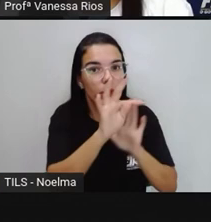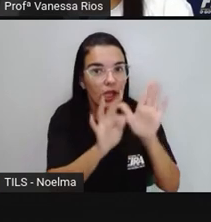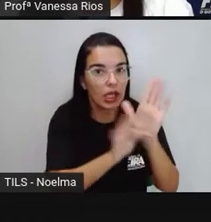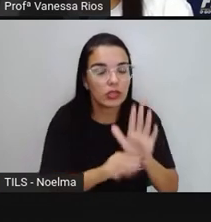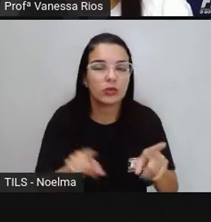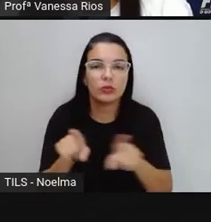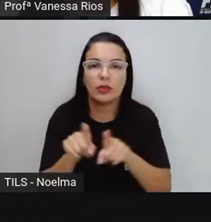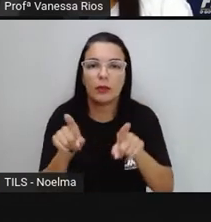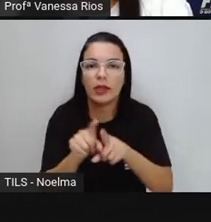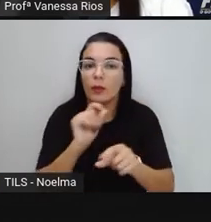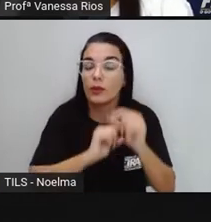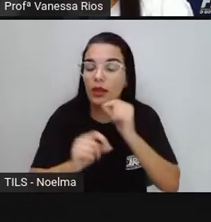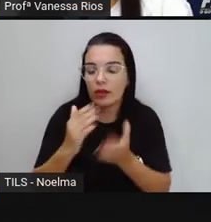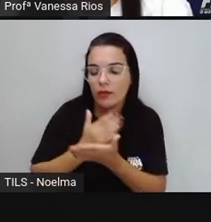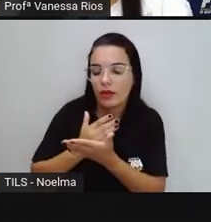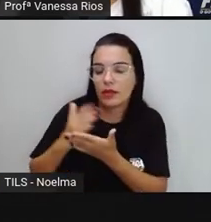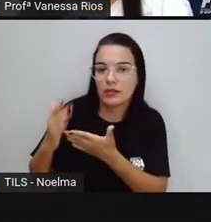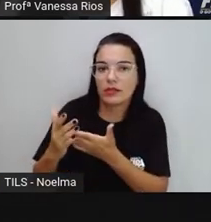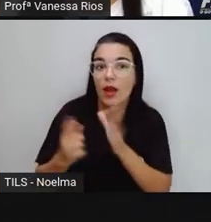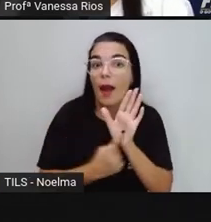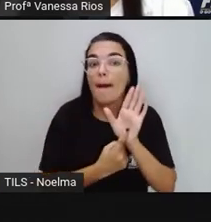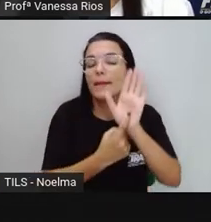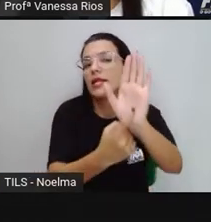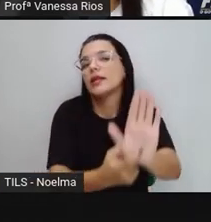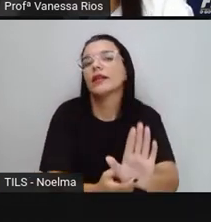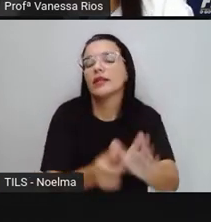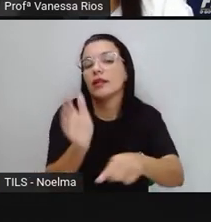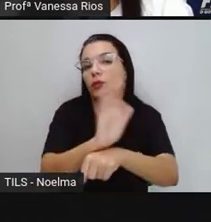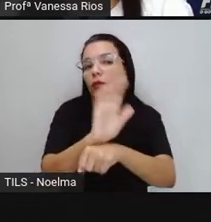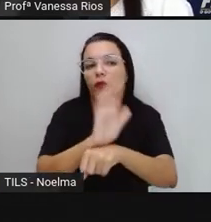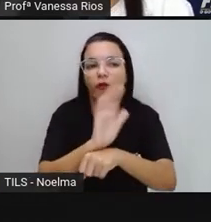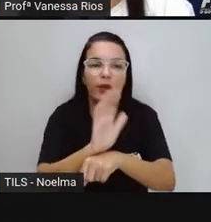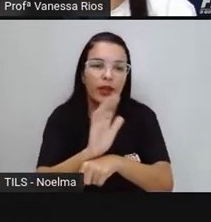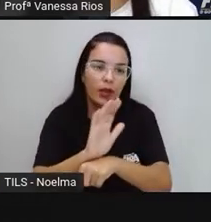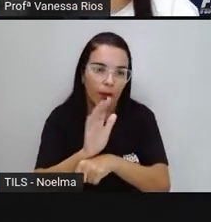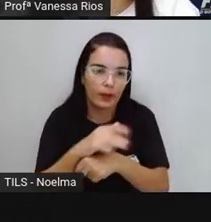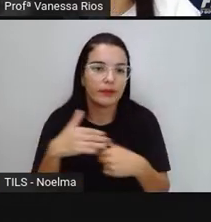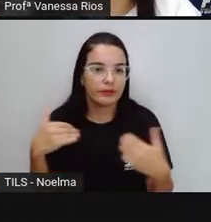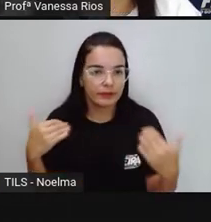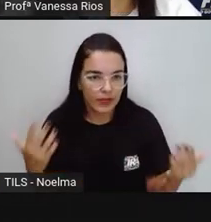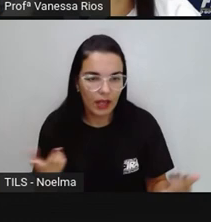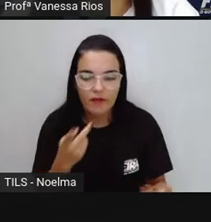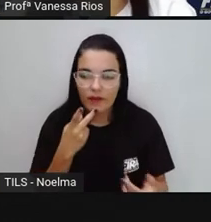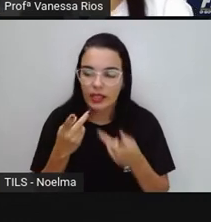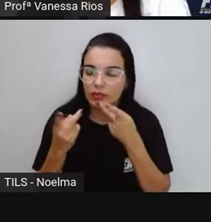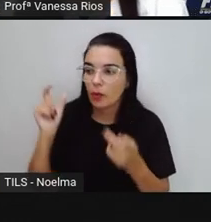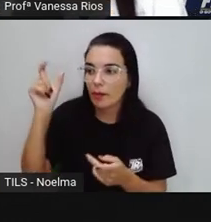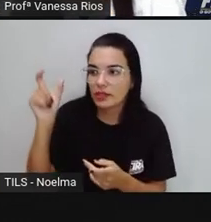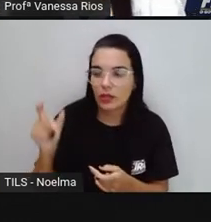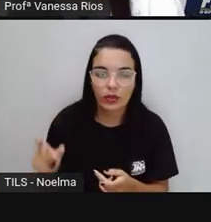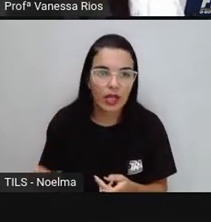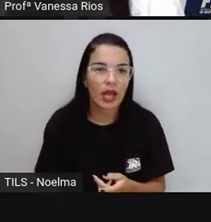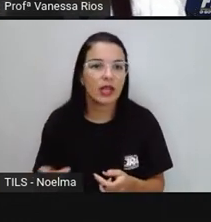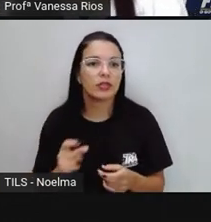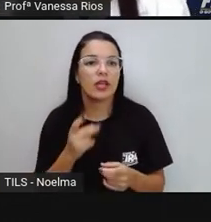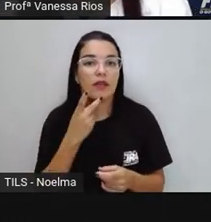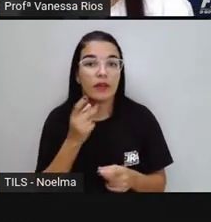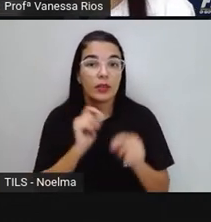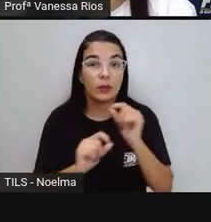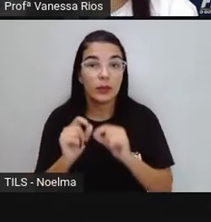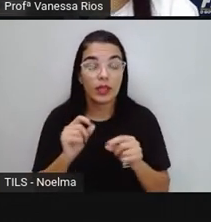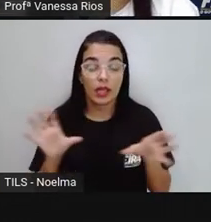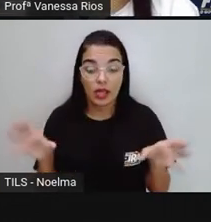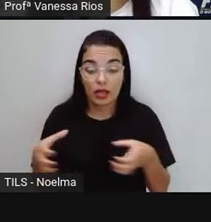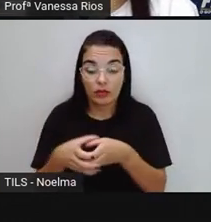no início aí, a apresentação do filme, né, falando sobre os seus personagens, sobre o enredo, sobre